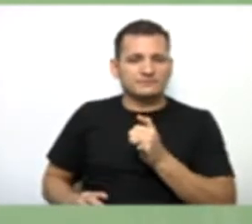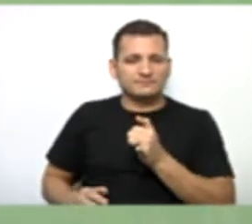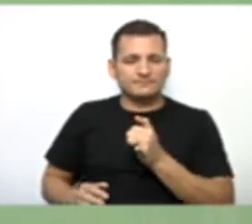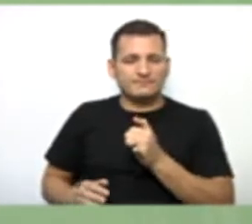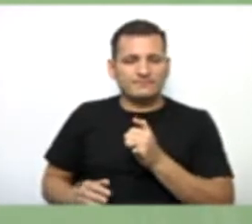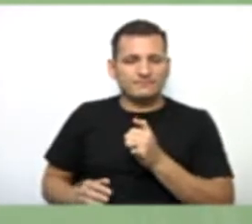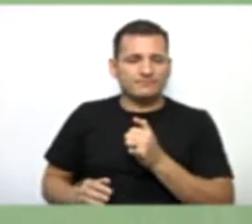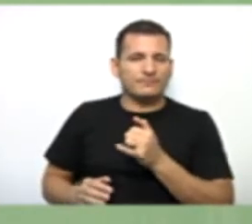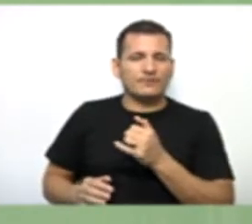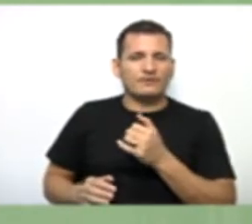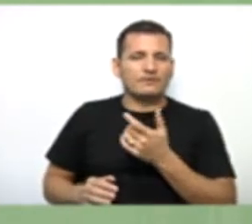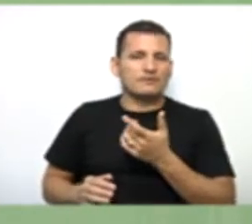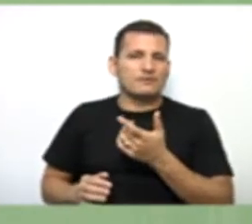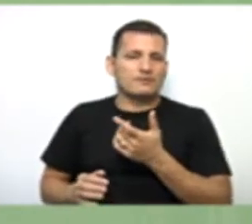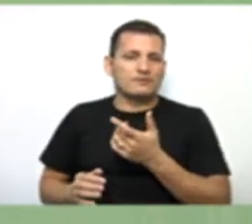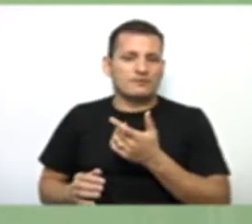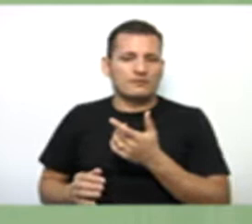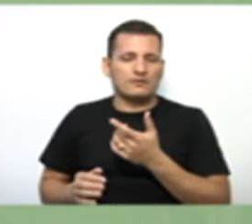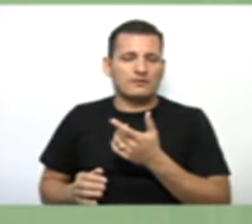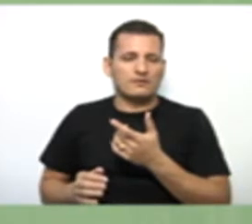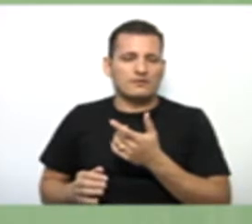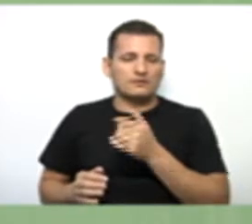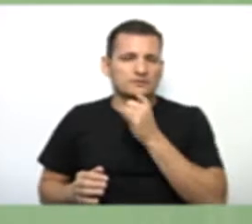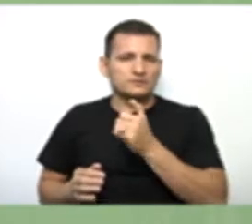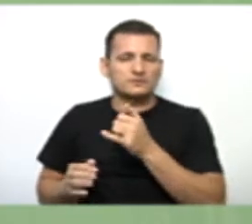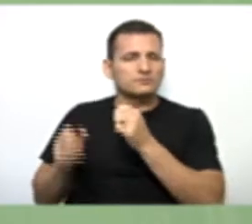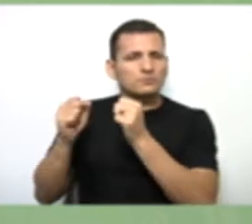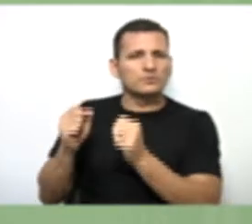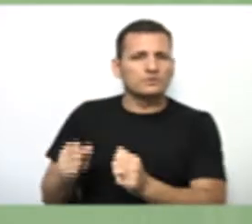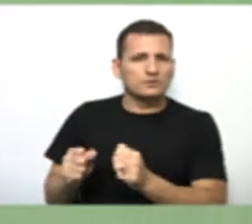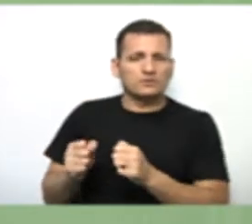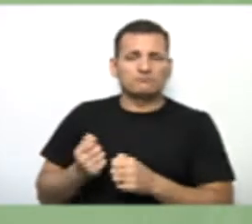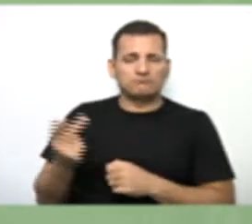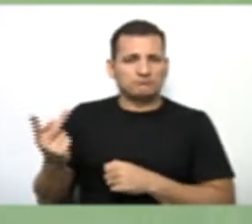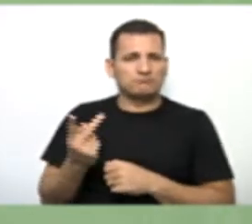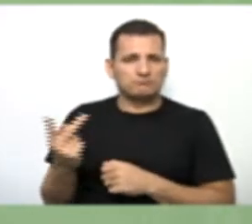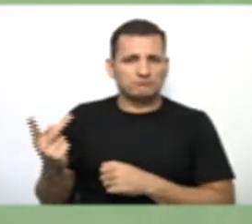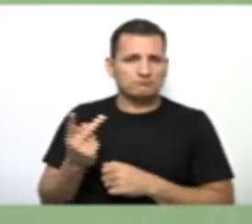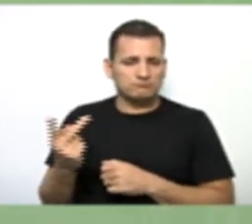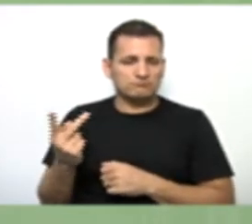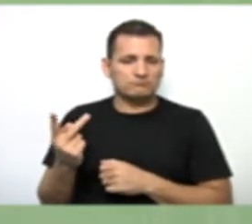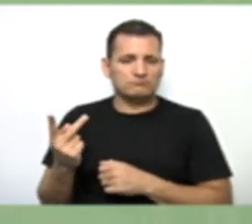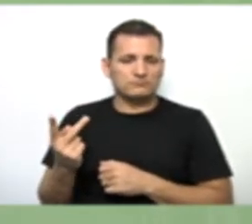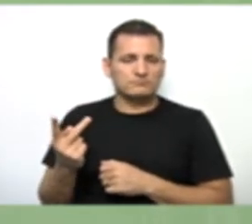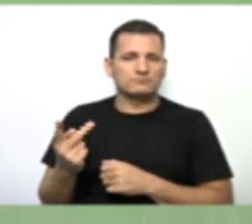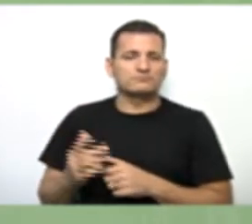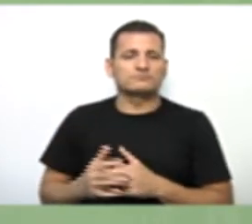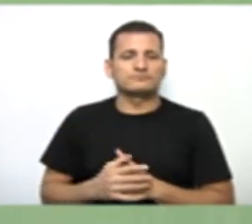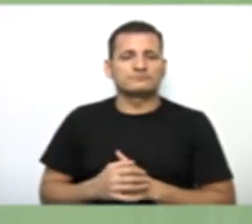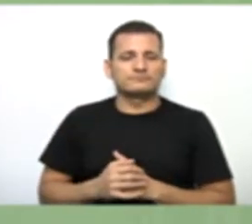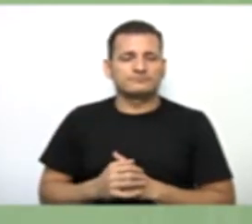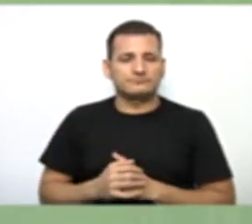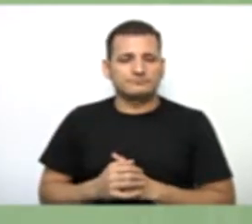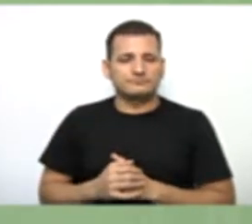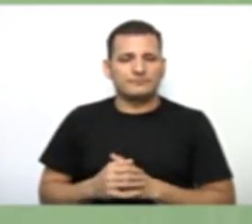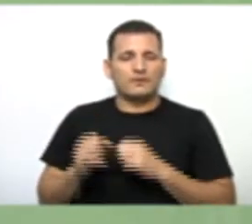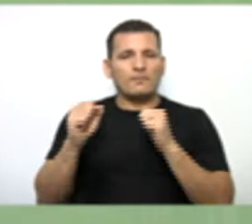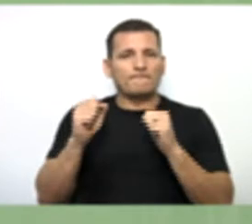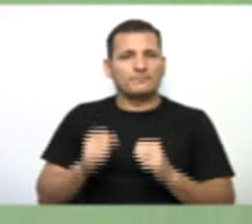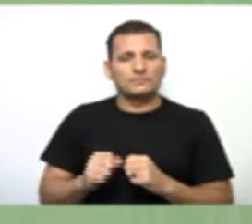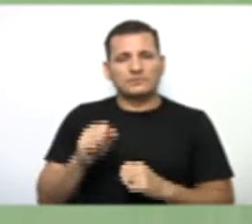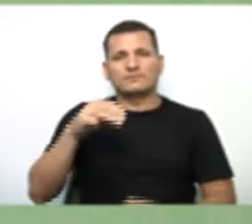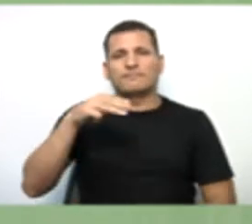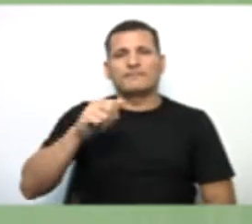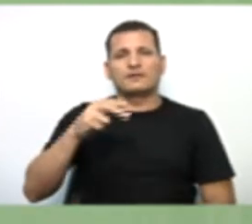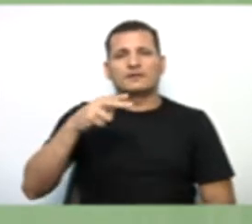fazendo mais concessões do que faria, né, se o poder das duas partes fossem iguais. Poder